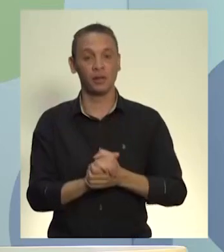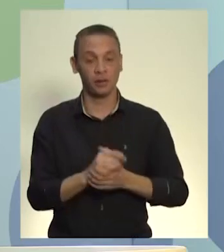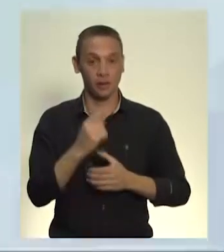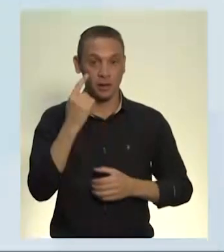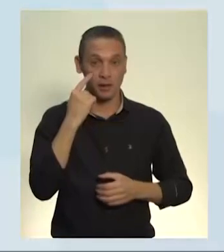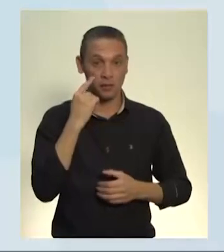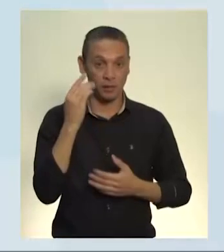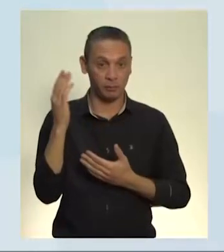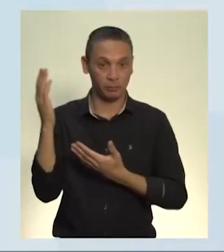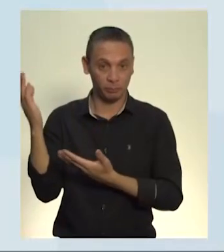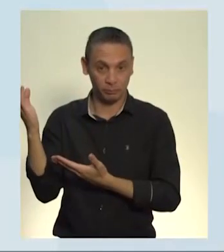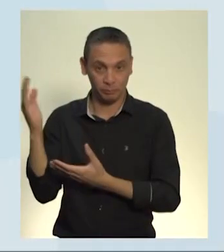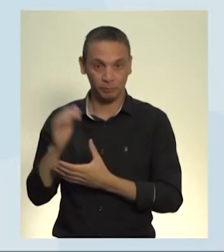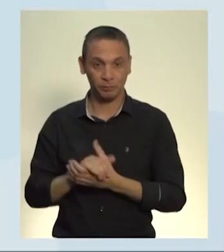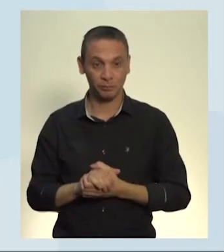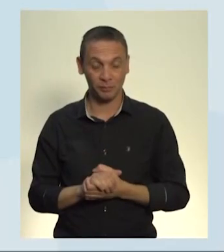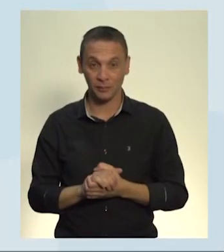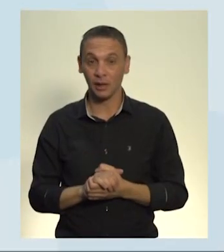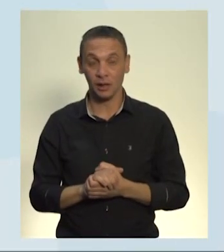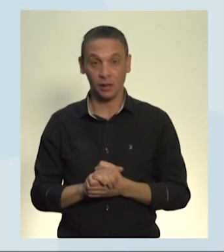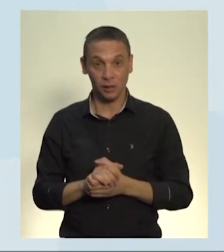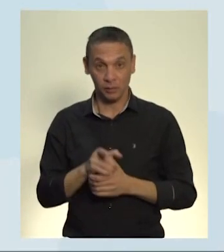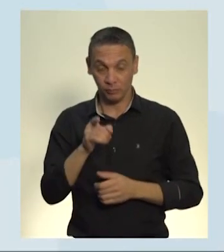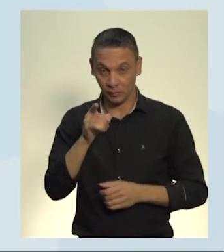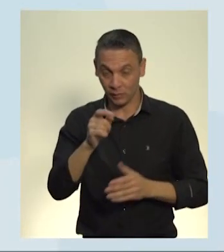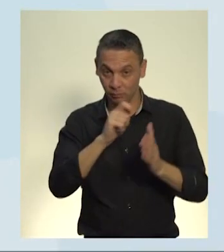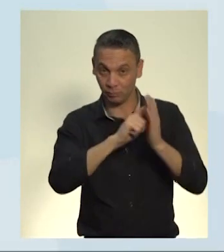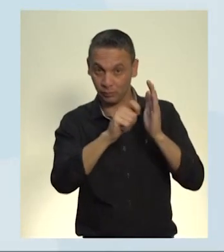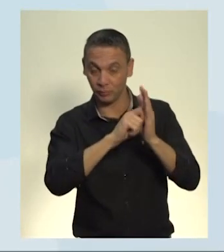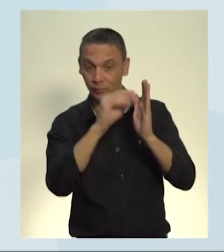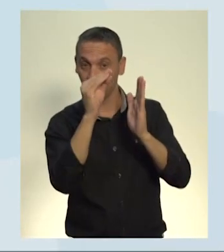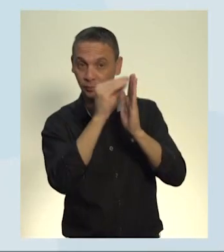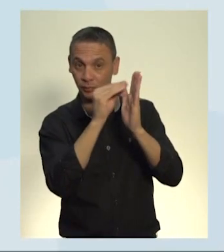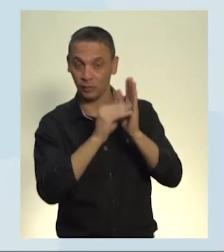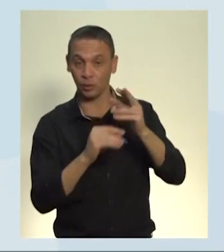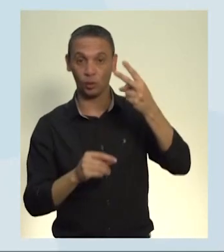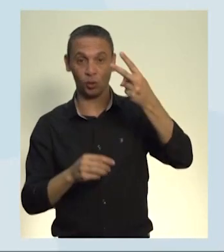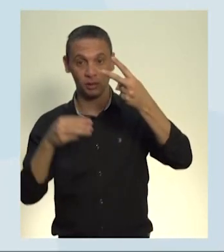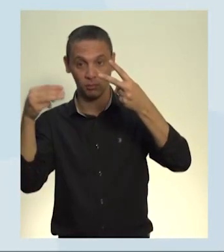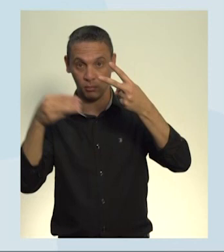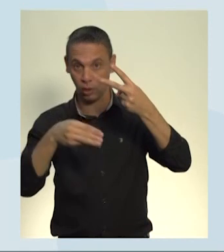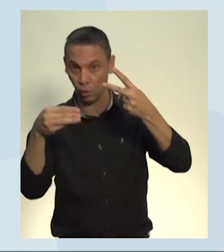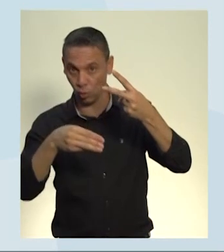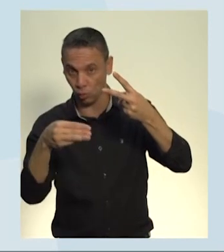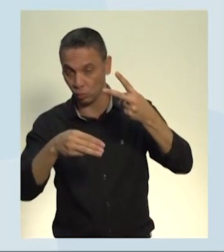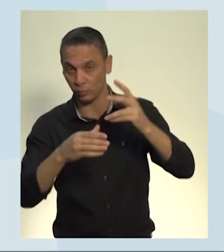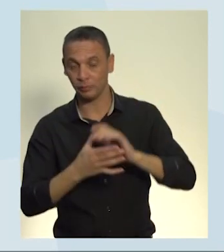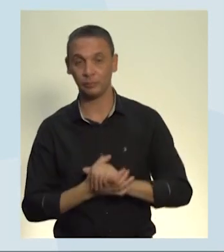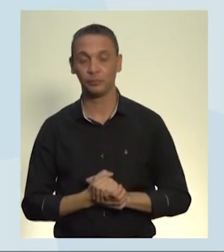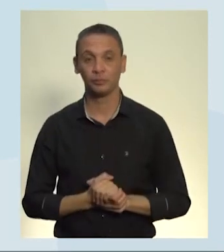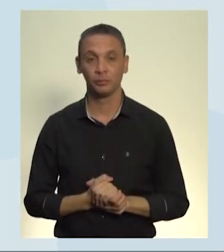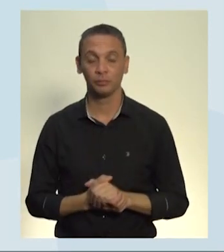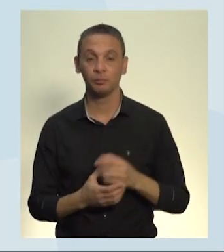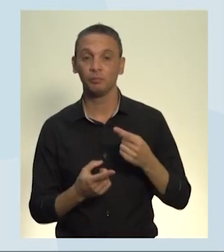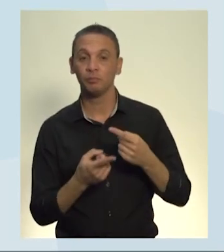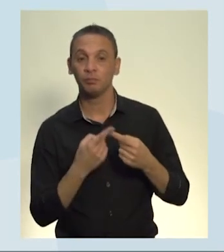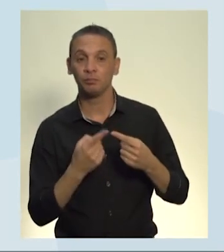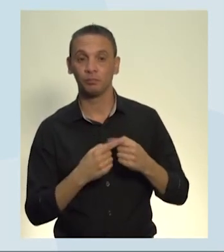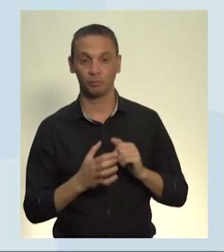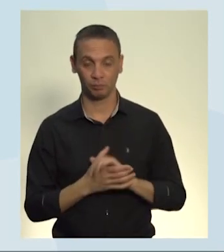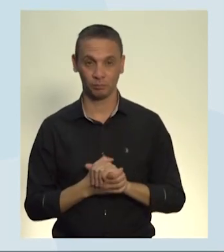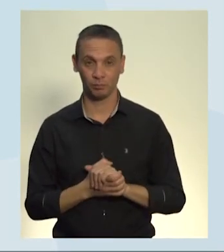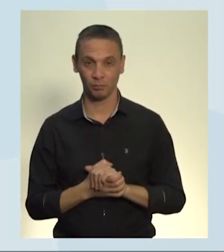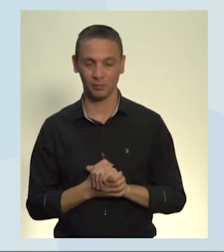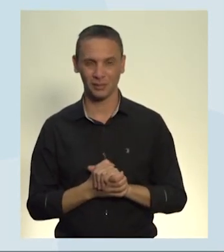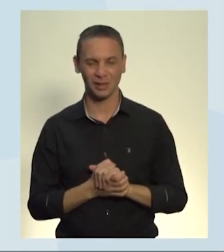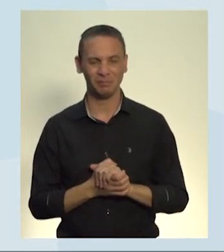para vocês, e aí vocês vão responder no caderno de vocês nesses 2 minutos que eu vou deixar a atividade. Primeiro,